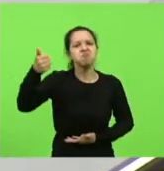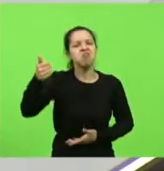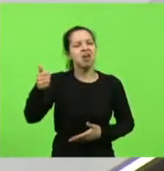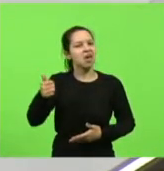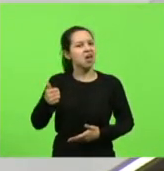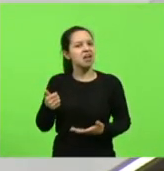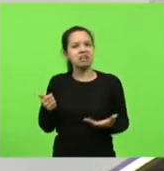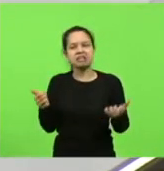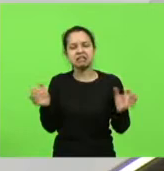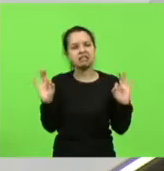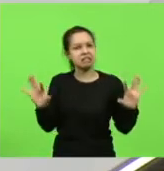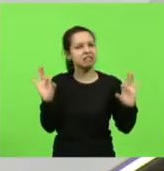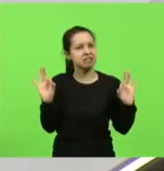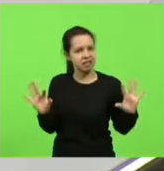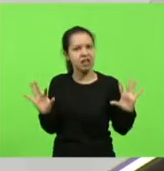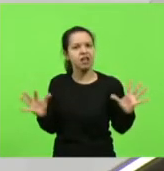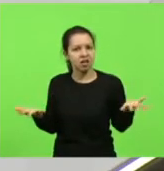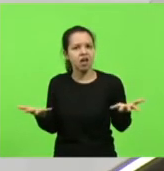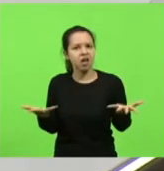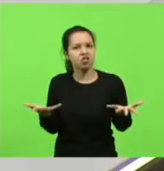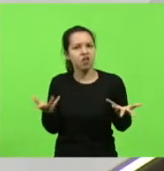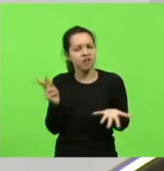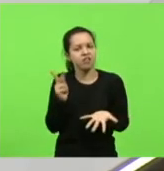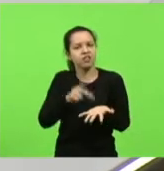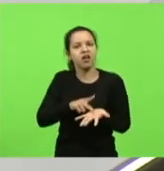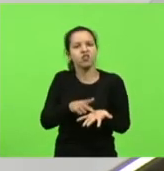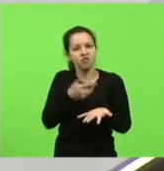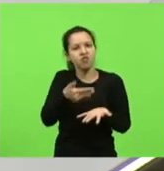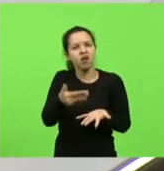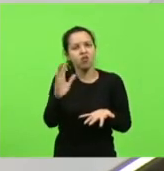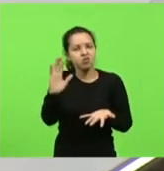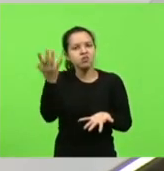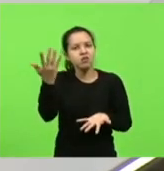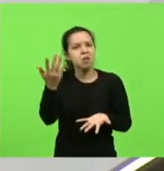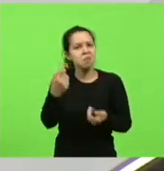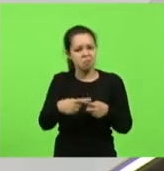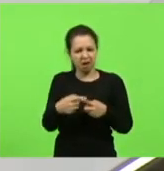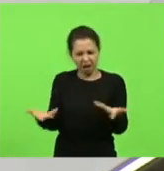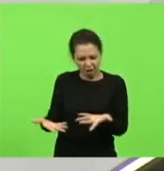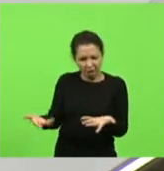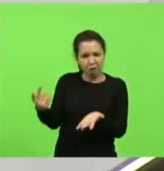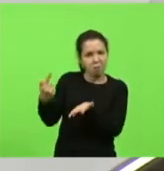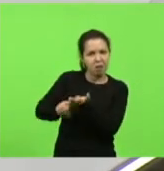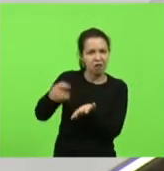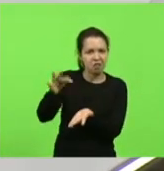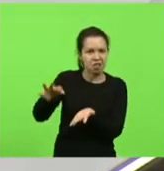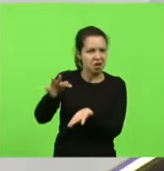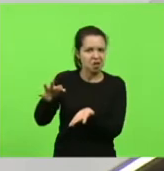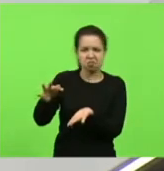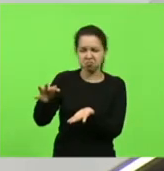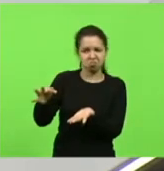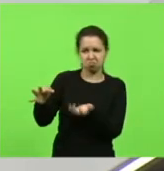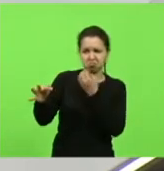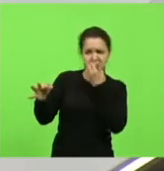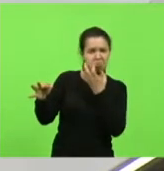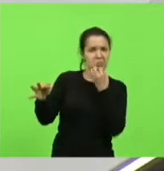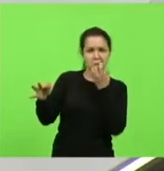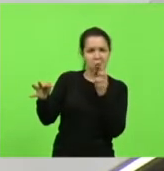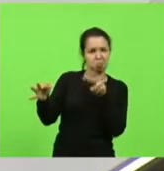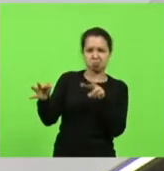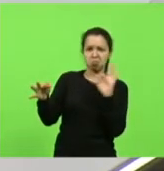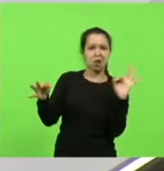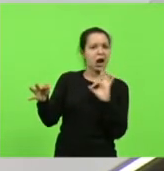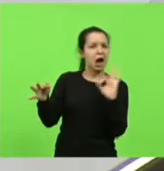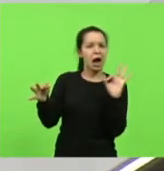uma excelente conjuntura, uma excelente realidade, porque nesse pacto federativo eu não estou vendo vantagem nenhuma. Nós sermos